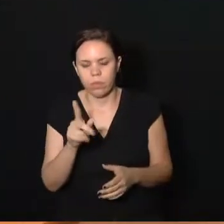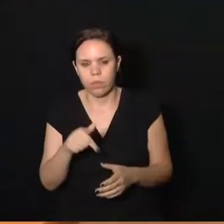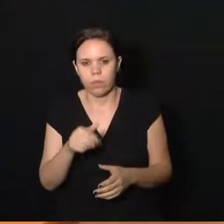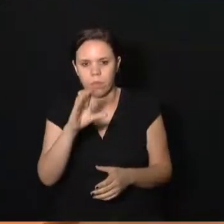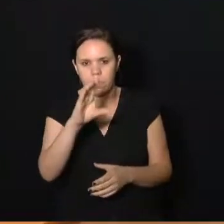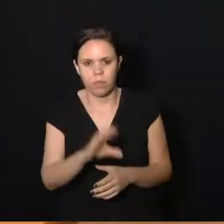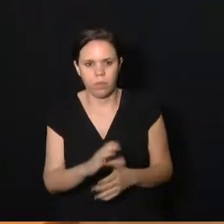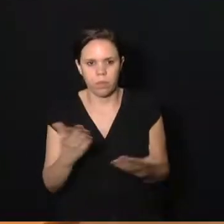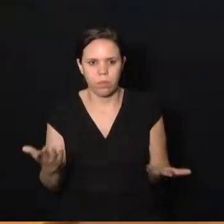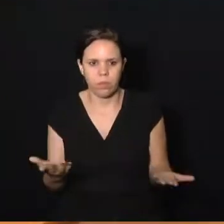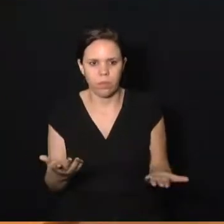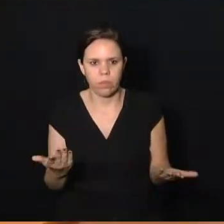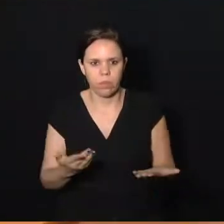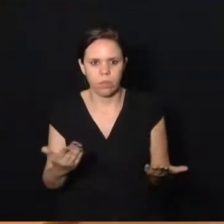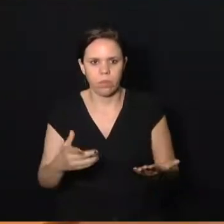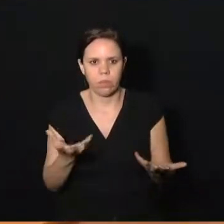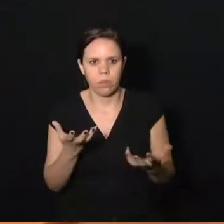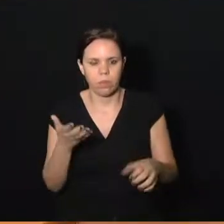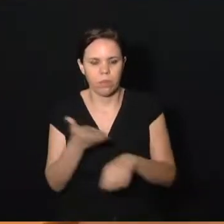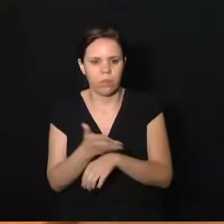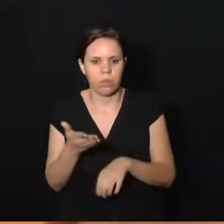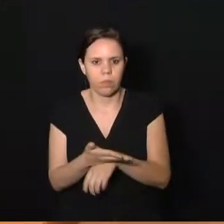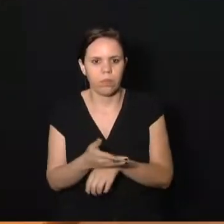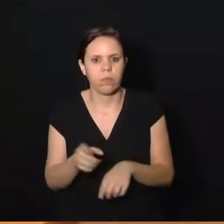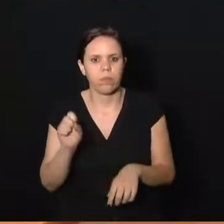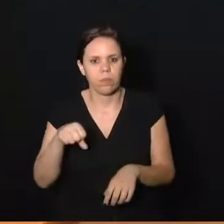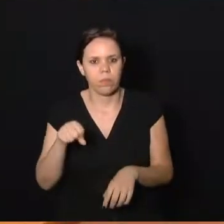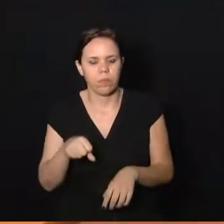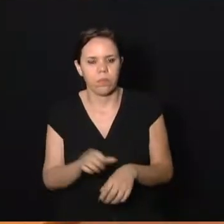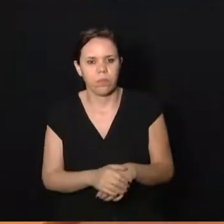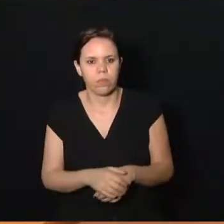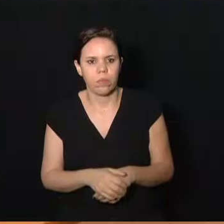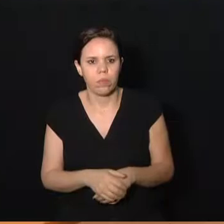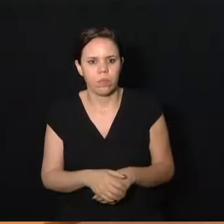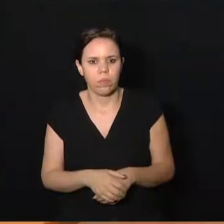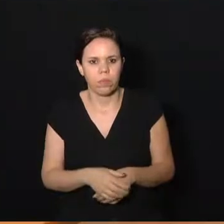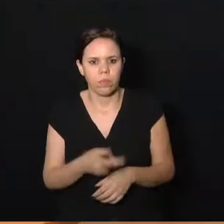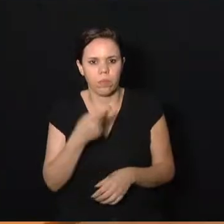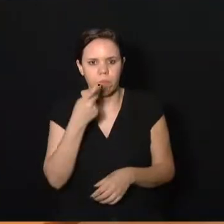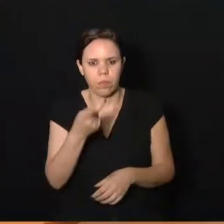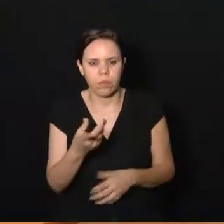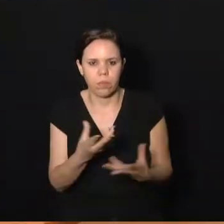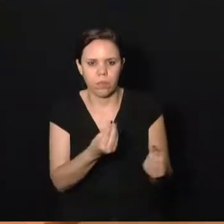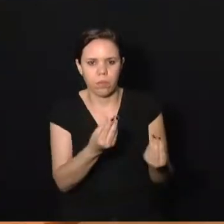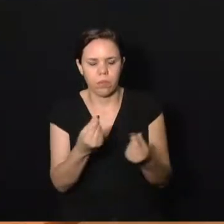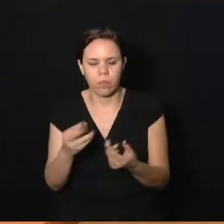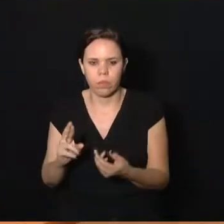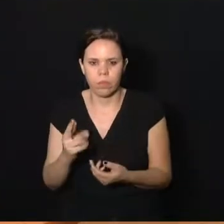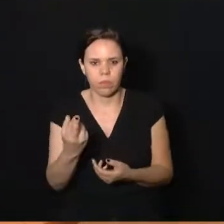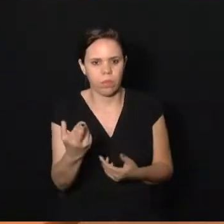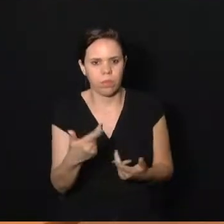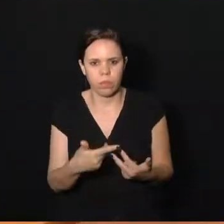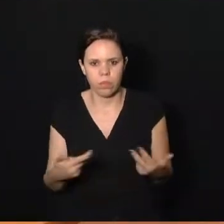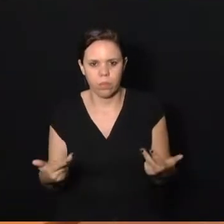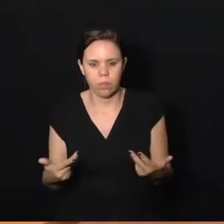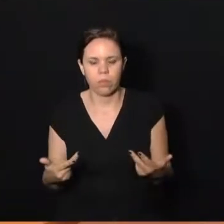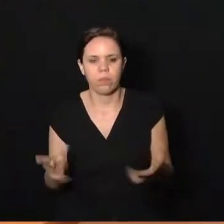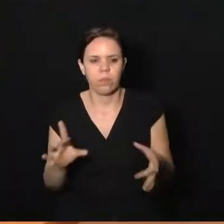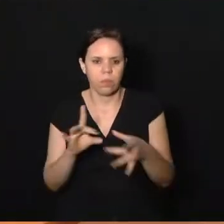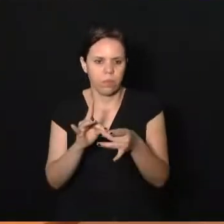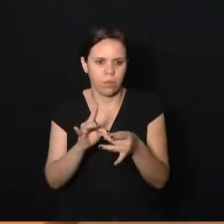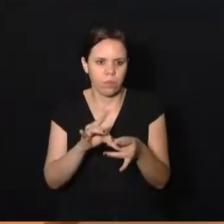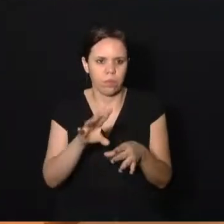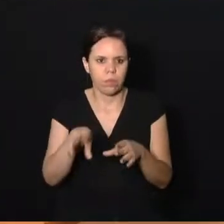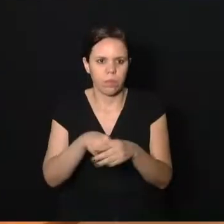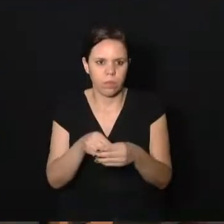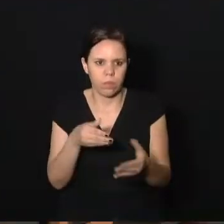cidadão, mas que hoje ele quer participar e está participando sim. Então, assim, quando a gente fala em cidades inteligentes, tem muitas soluções de engajamento do cidadão